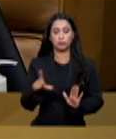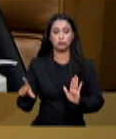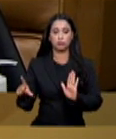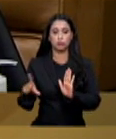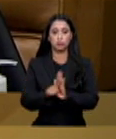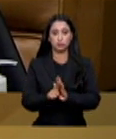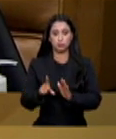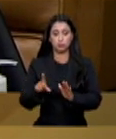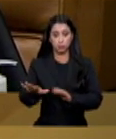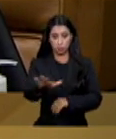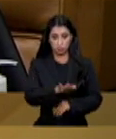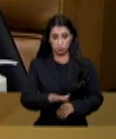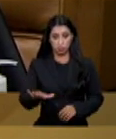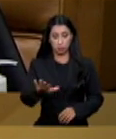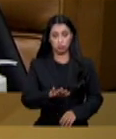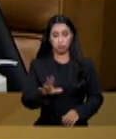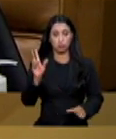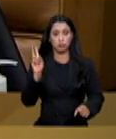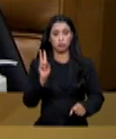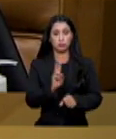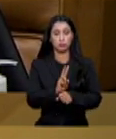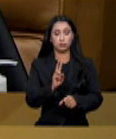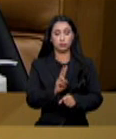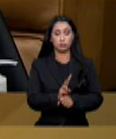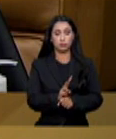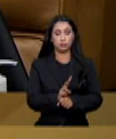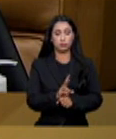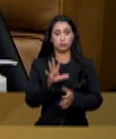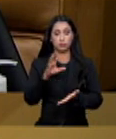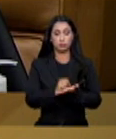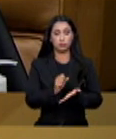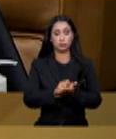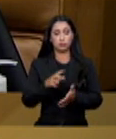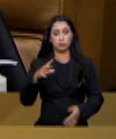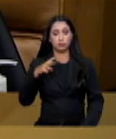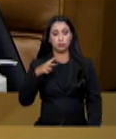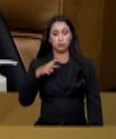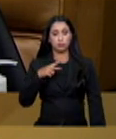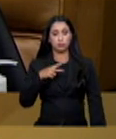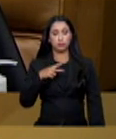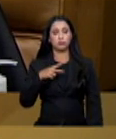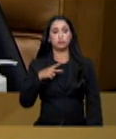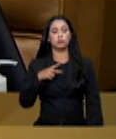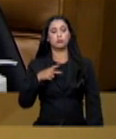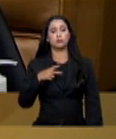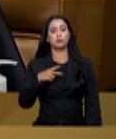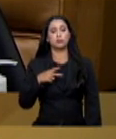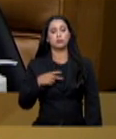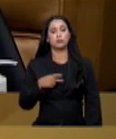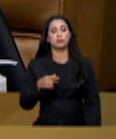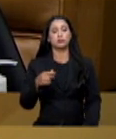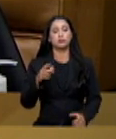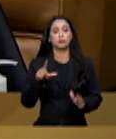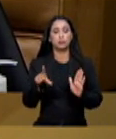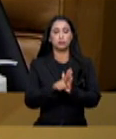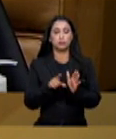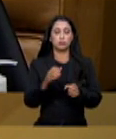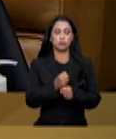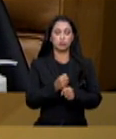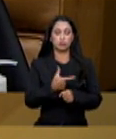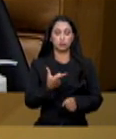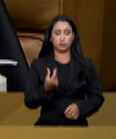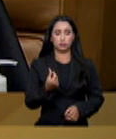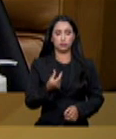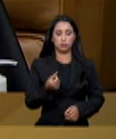de Proteção de Dados Pessoais, a Lei 13.709, de 14 de agosto de